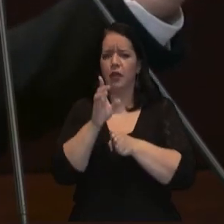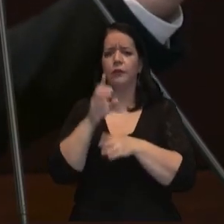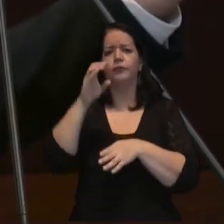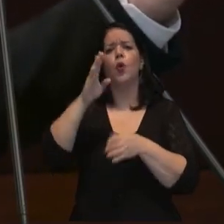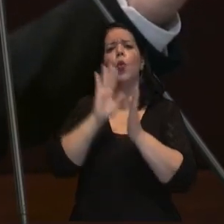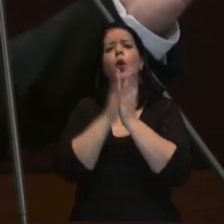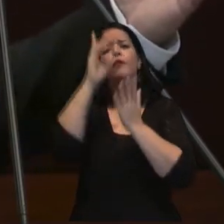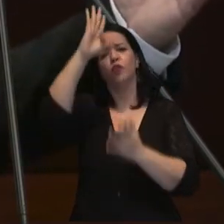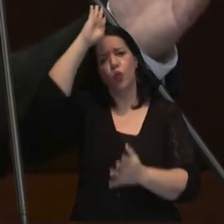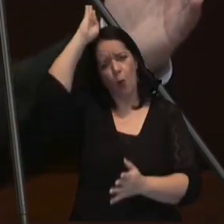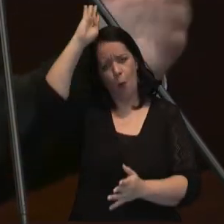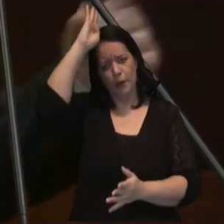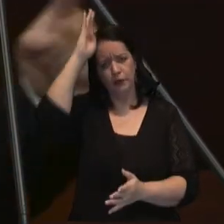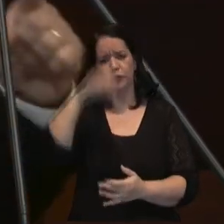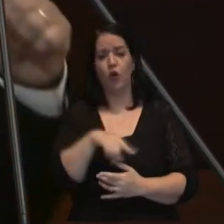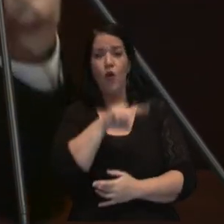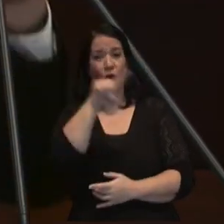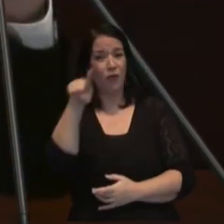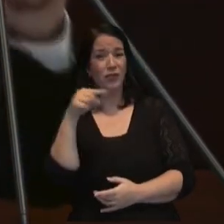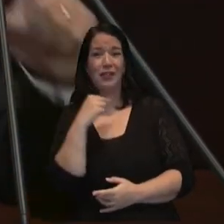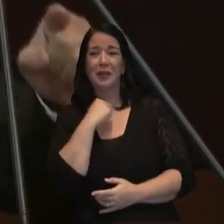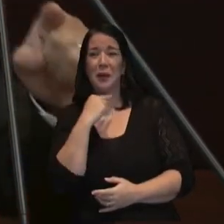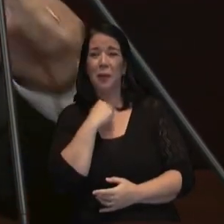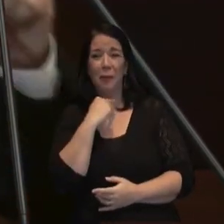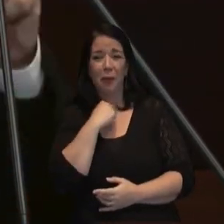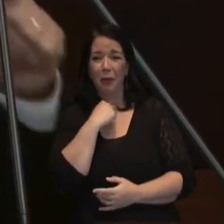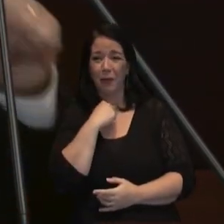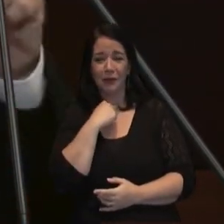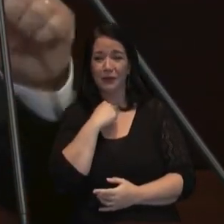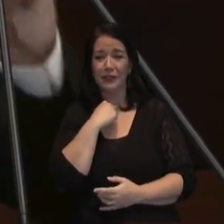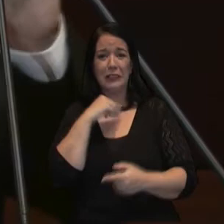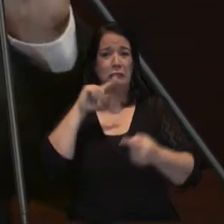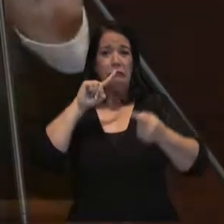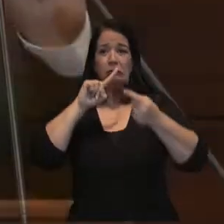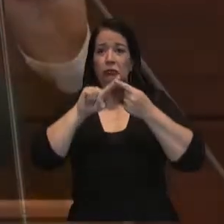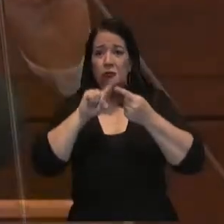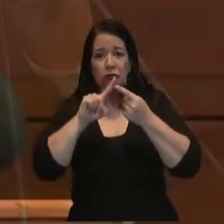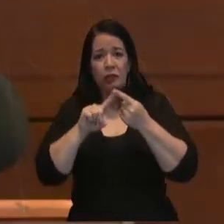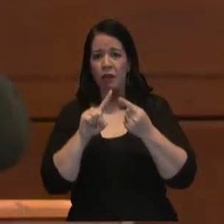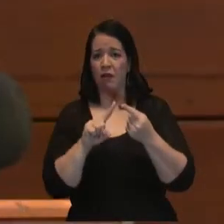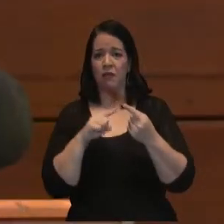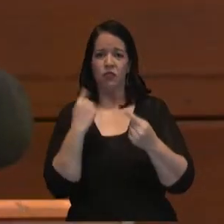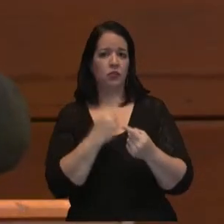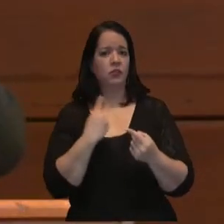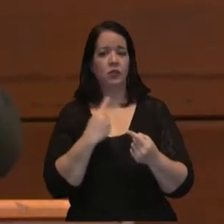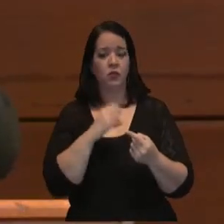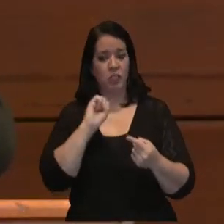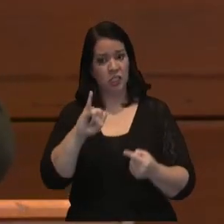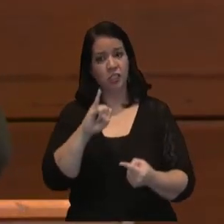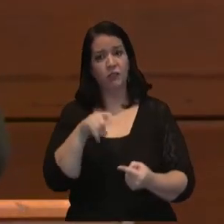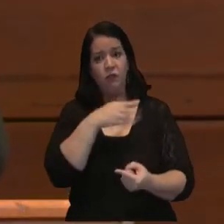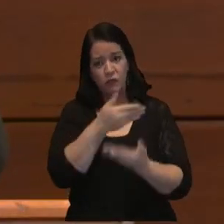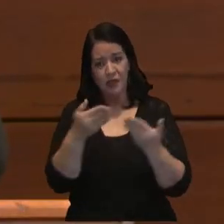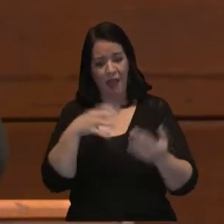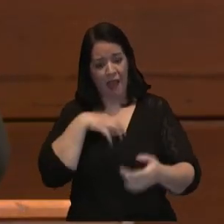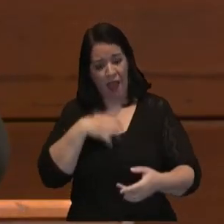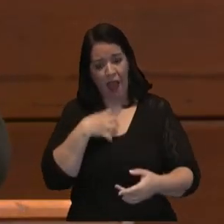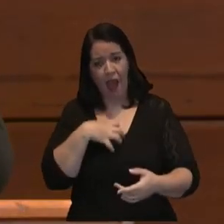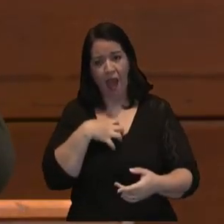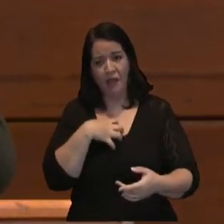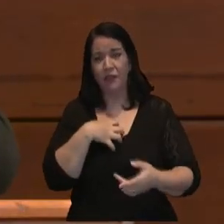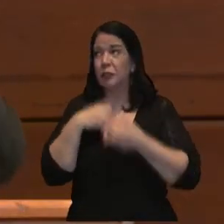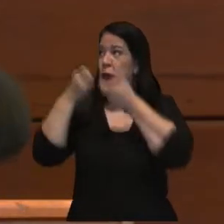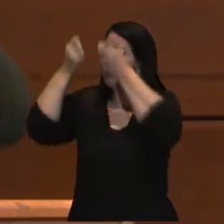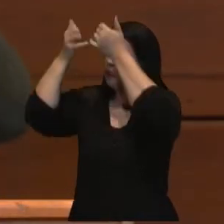vingar-vos a vós mesmos, mas entregai a ira a Deus, que foi exatamente o que